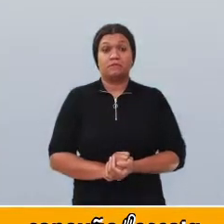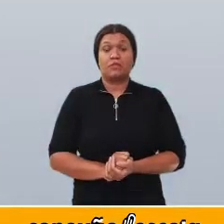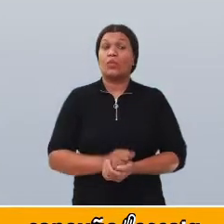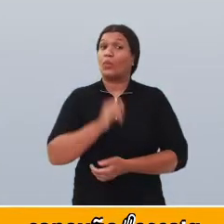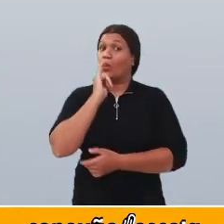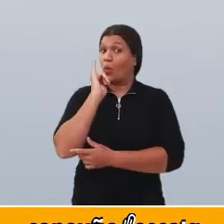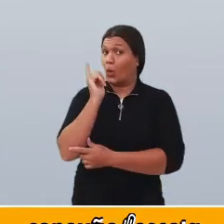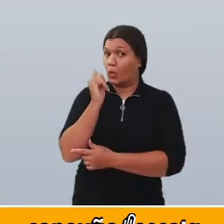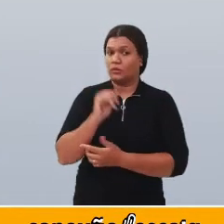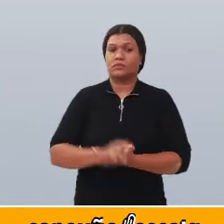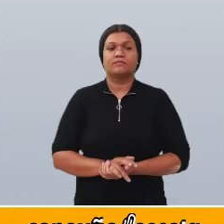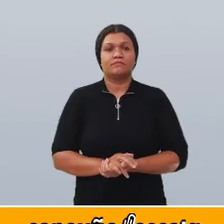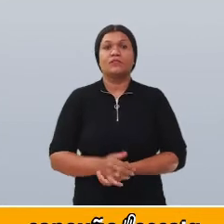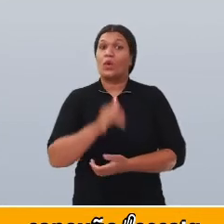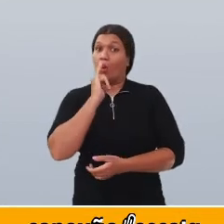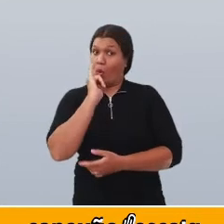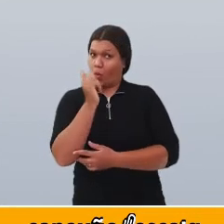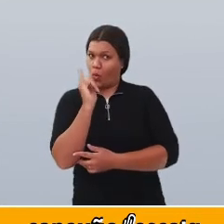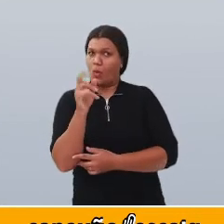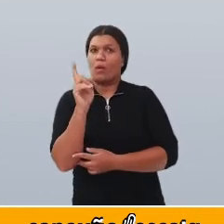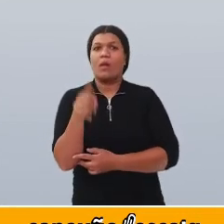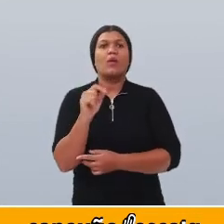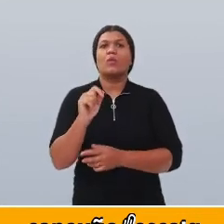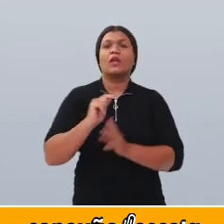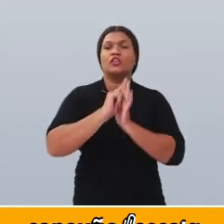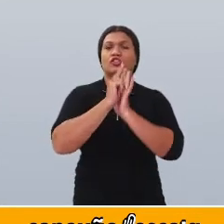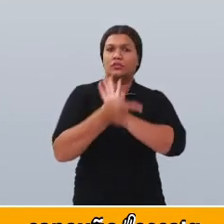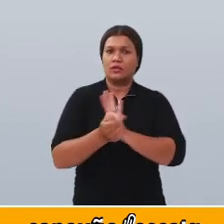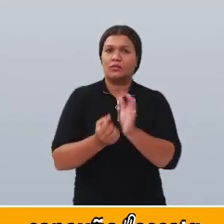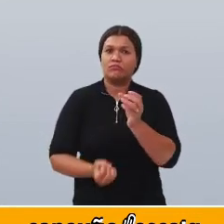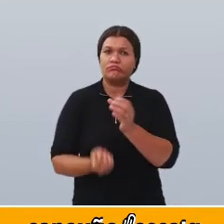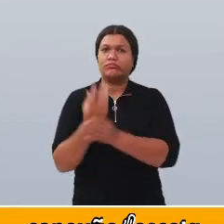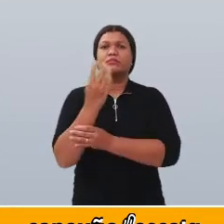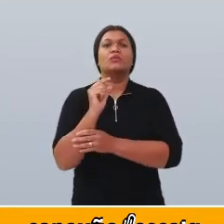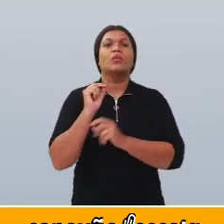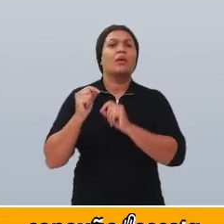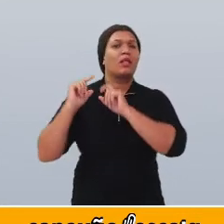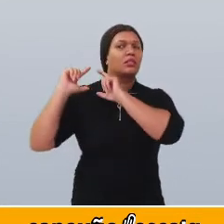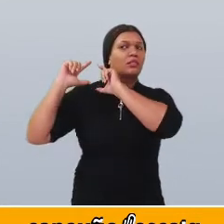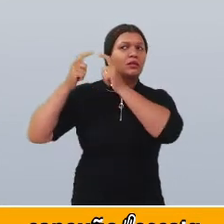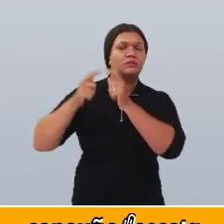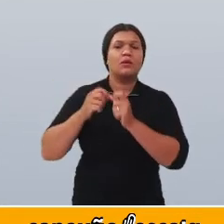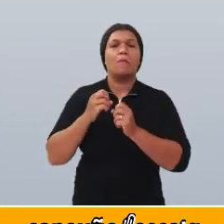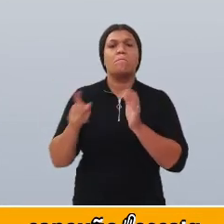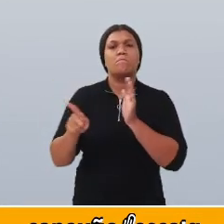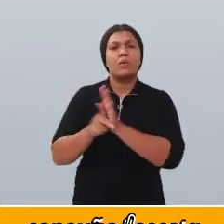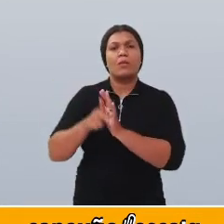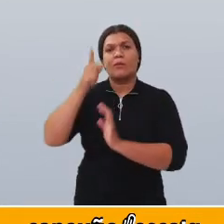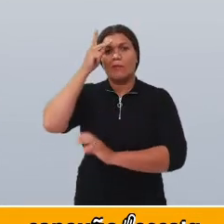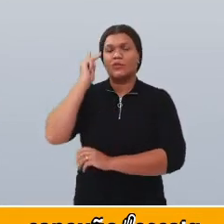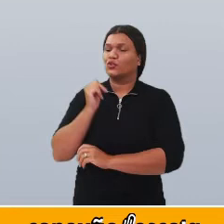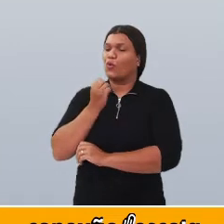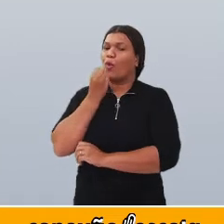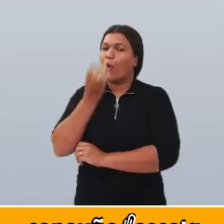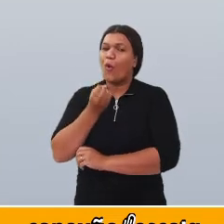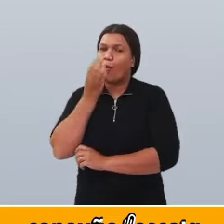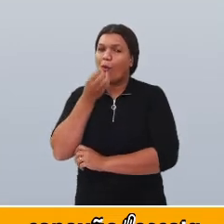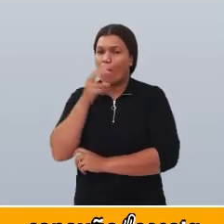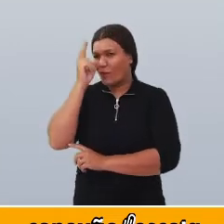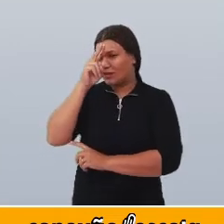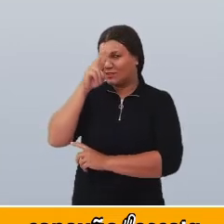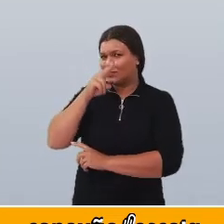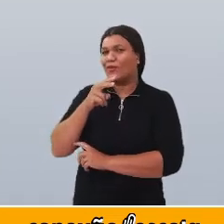telinha. O conto é um gênero que surgiu da tradição oral, isto é, nasceu da contação de